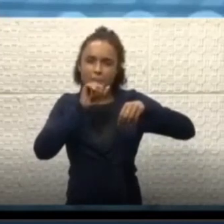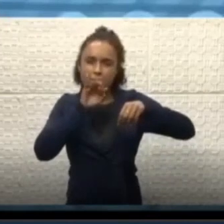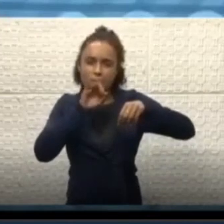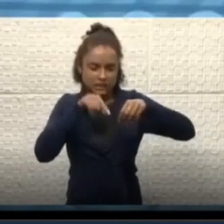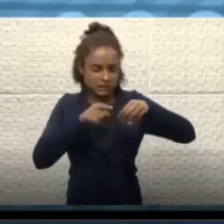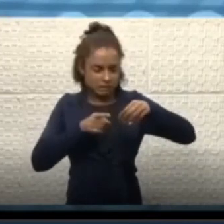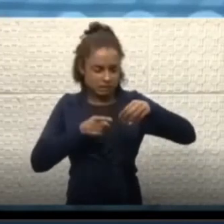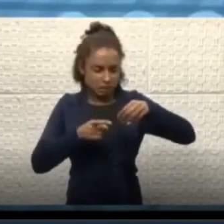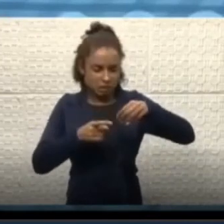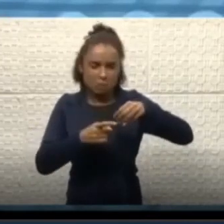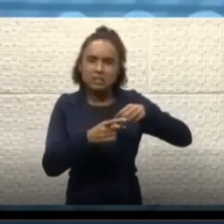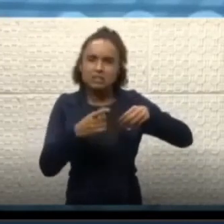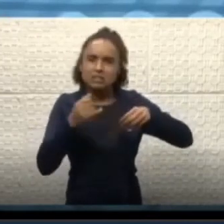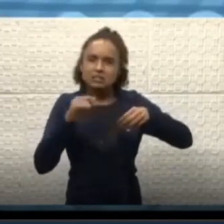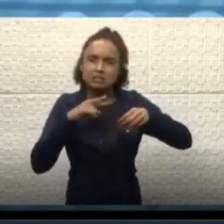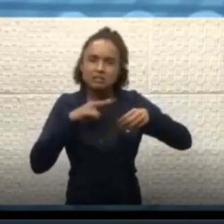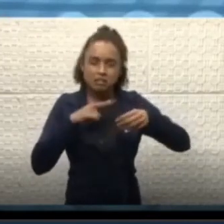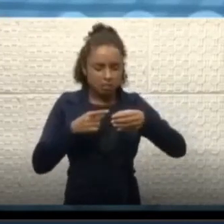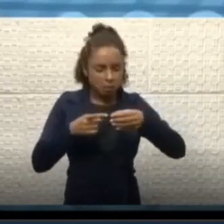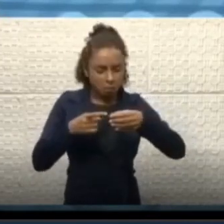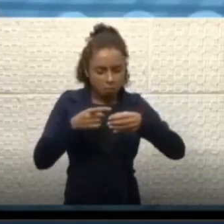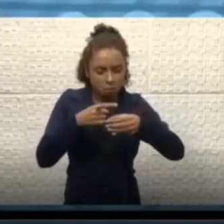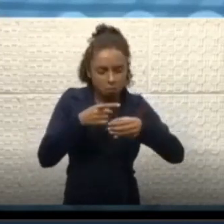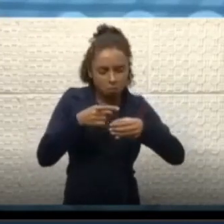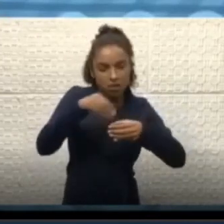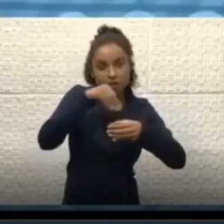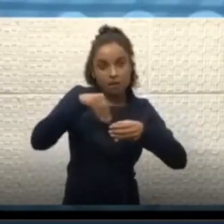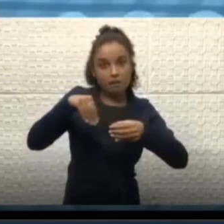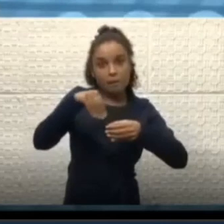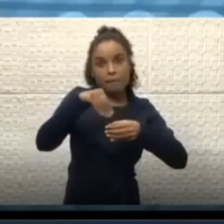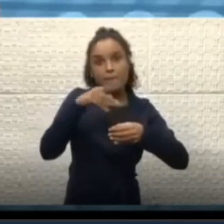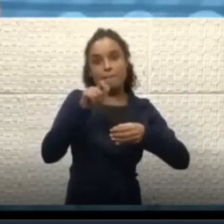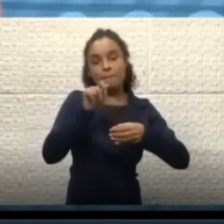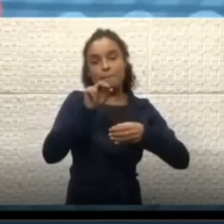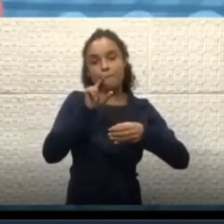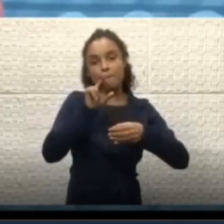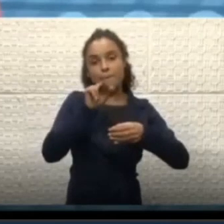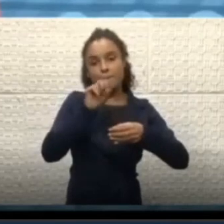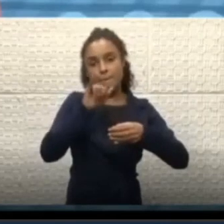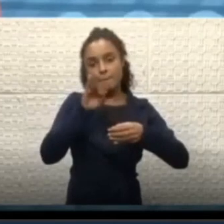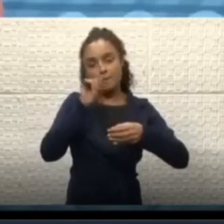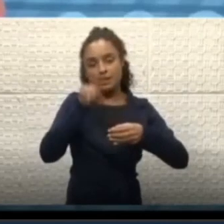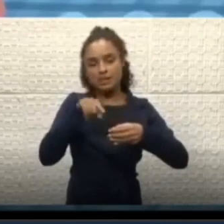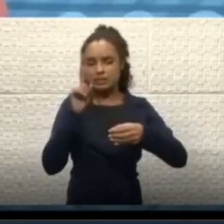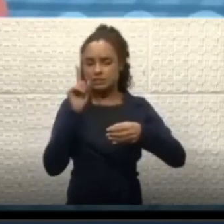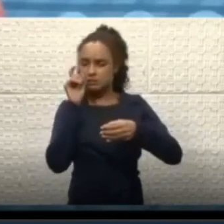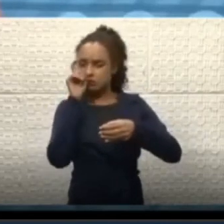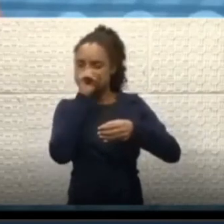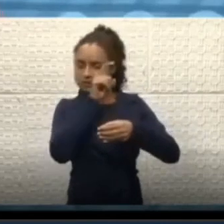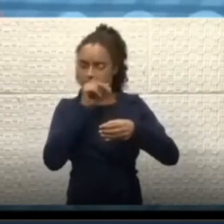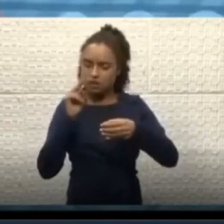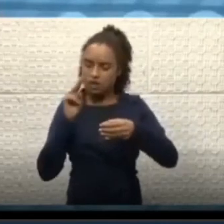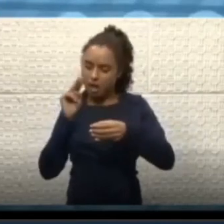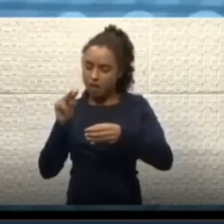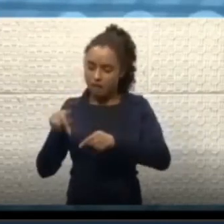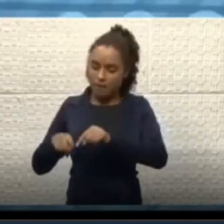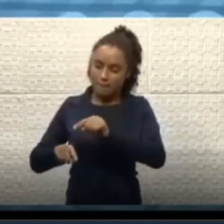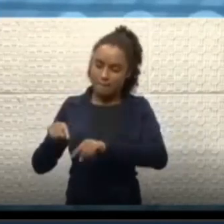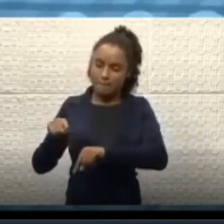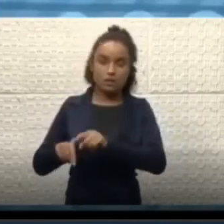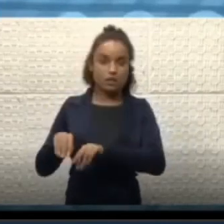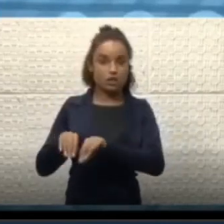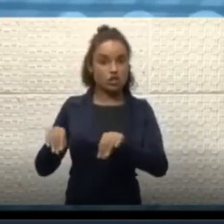parasita que esteja ali naquele material. Com parasitas, especificamente, é mais difícil a gente ver nesse tipo de material,